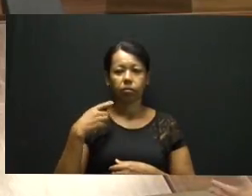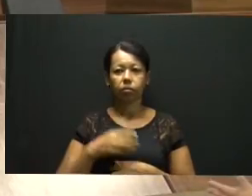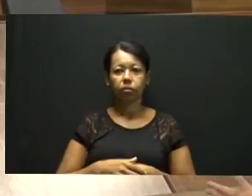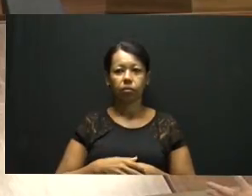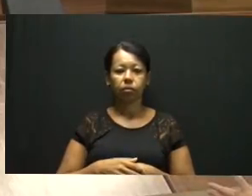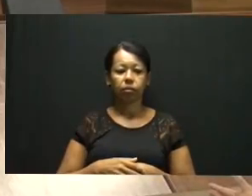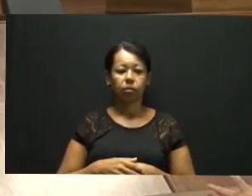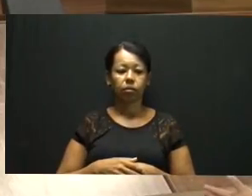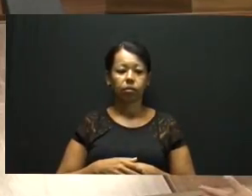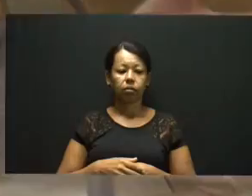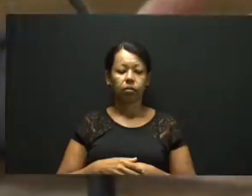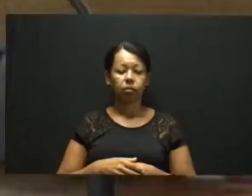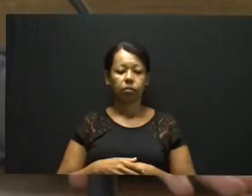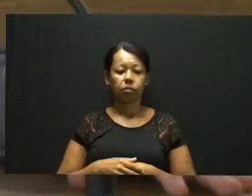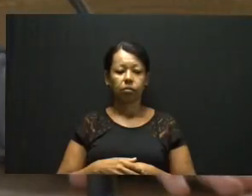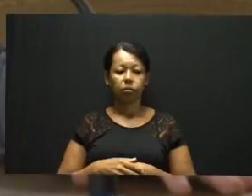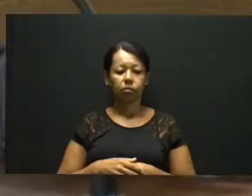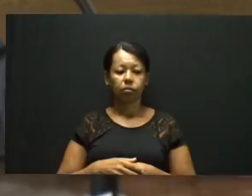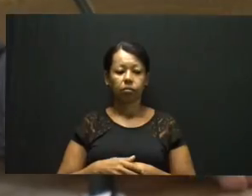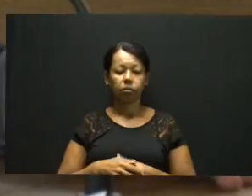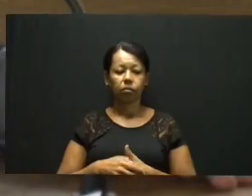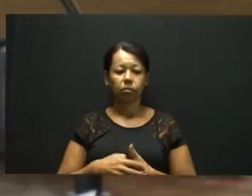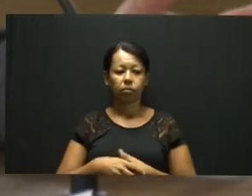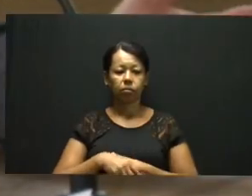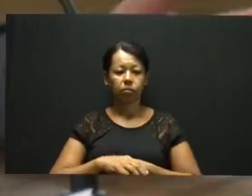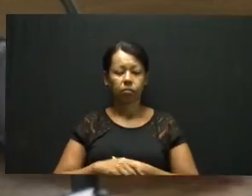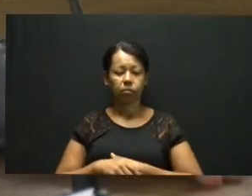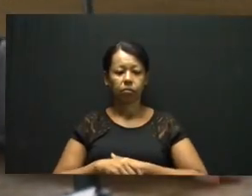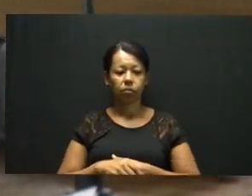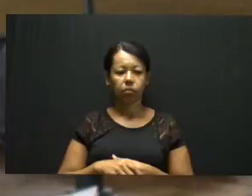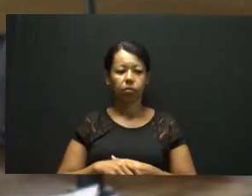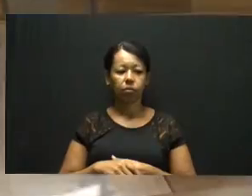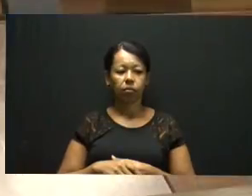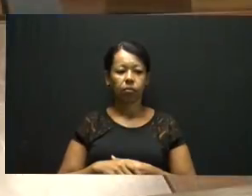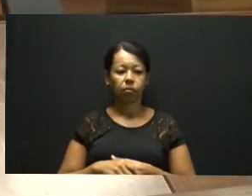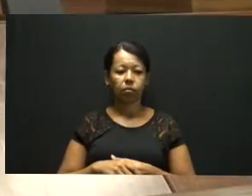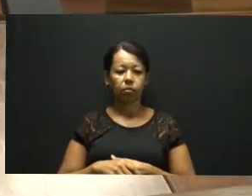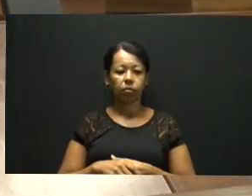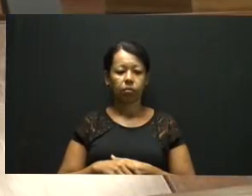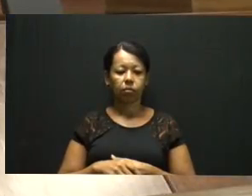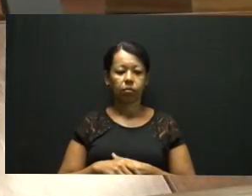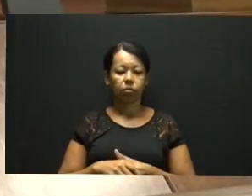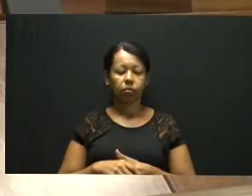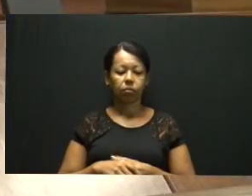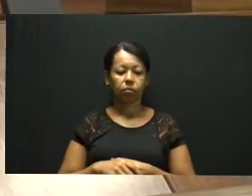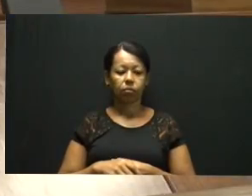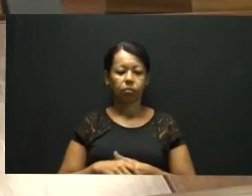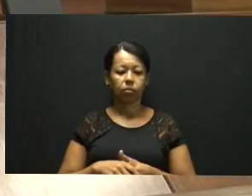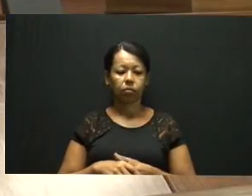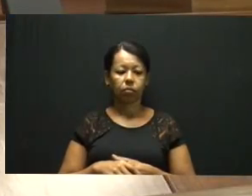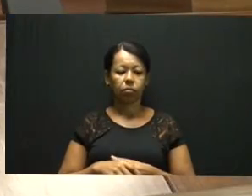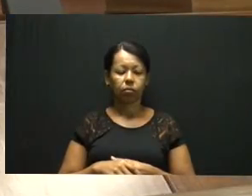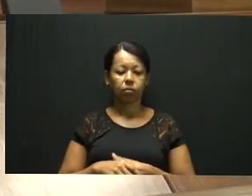que faça a releitura do requerimento. Sinceramente, solicito o primeiro secretário que faça a releitura do requerimento do Rodrigo Alemão.